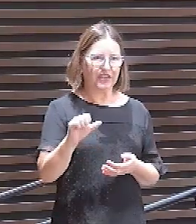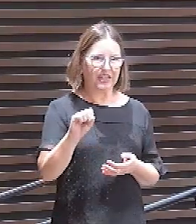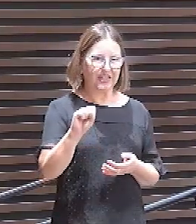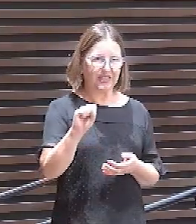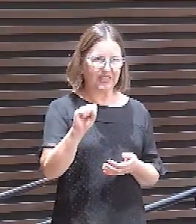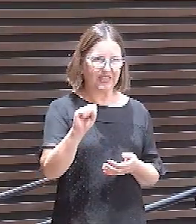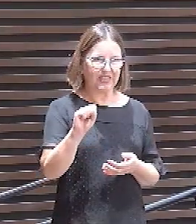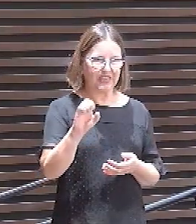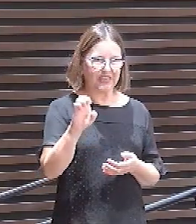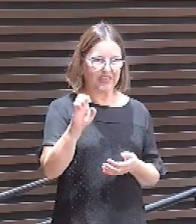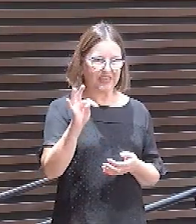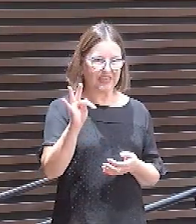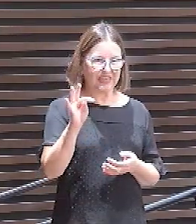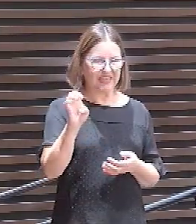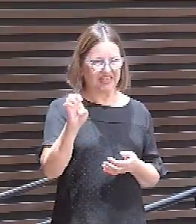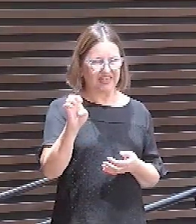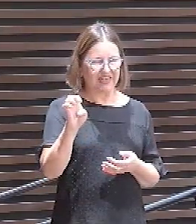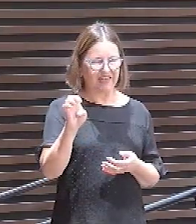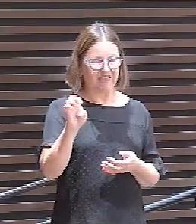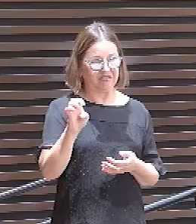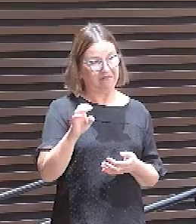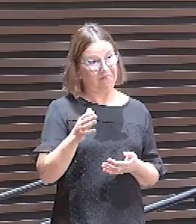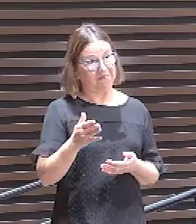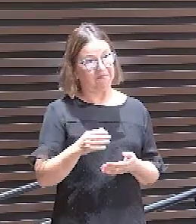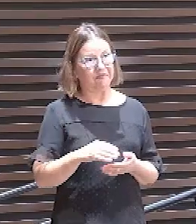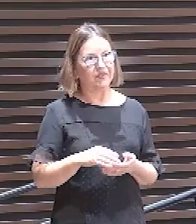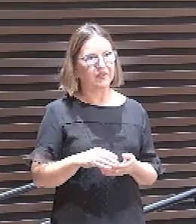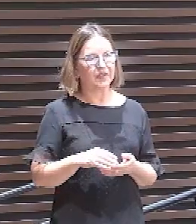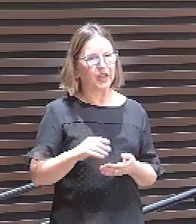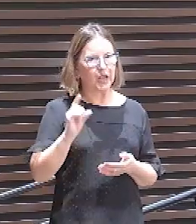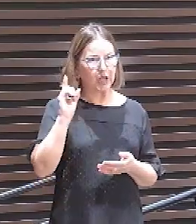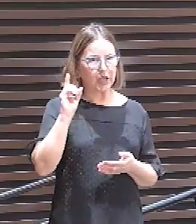referimos que a